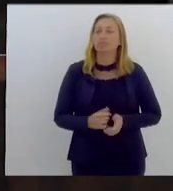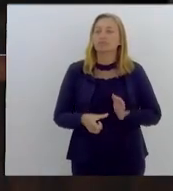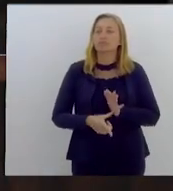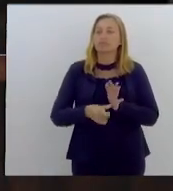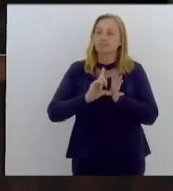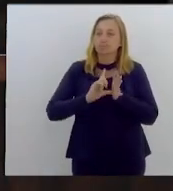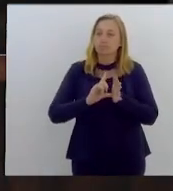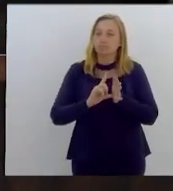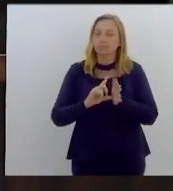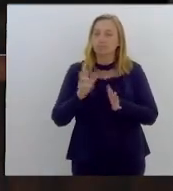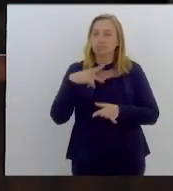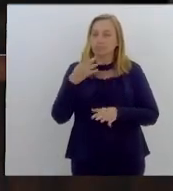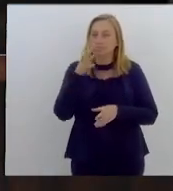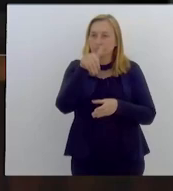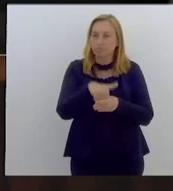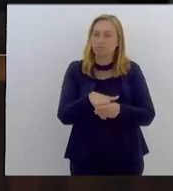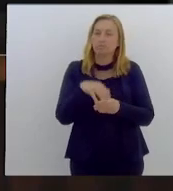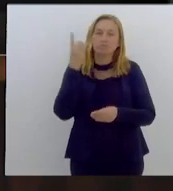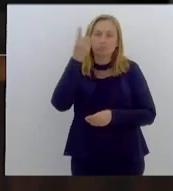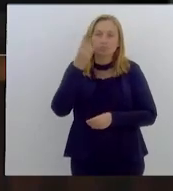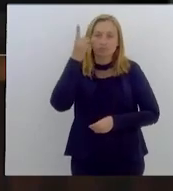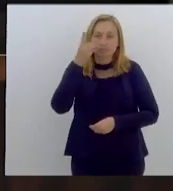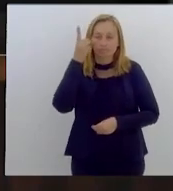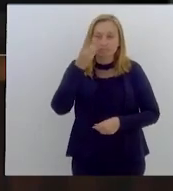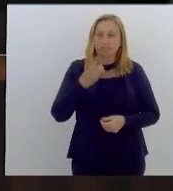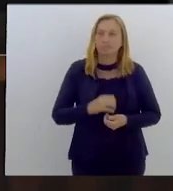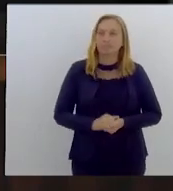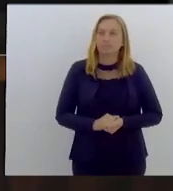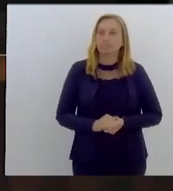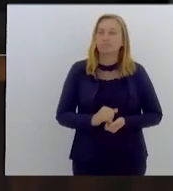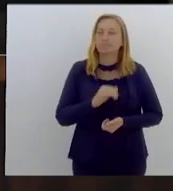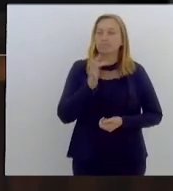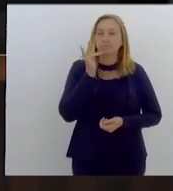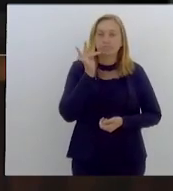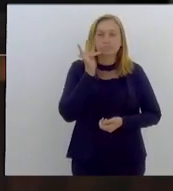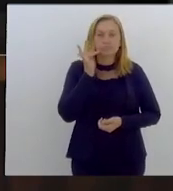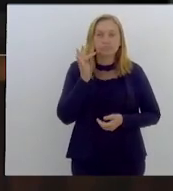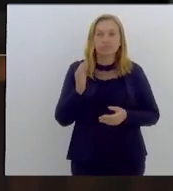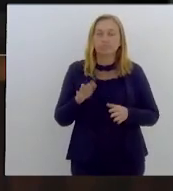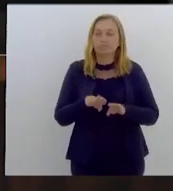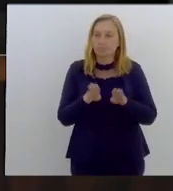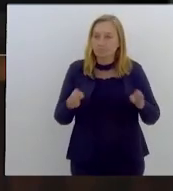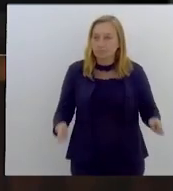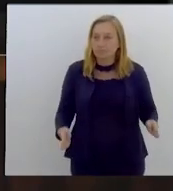da declaração de voto do deputado Jorge Felipe, há sobre a mesa